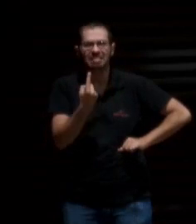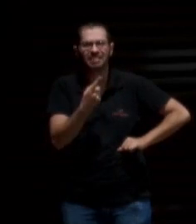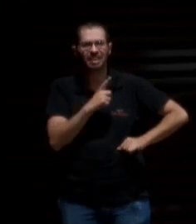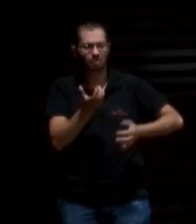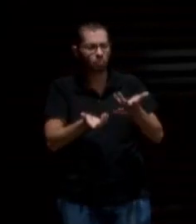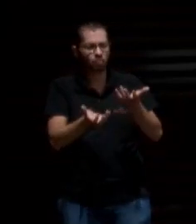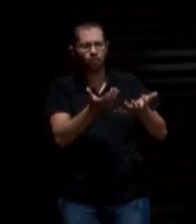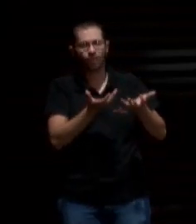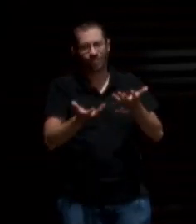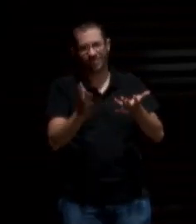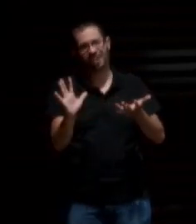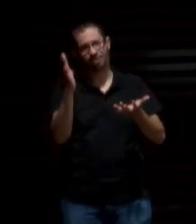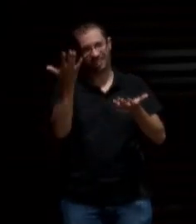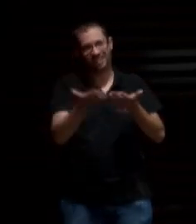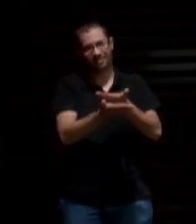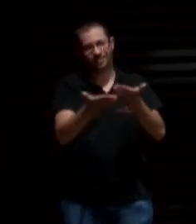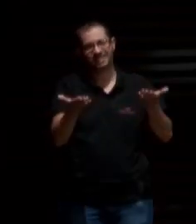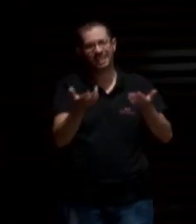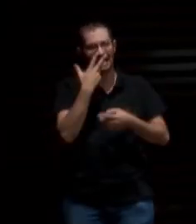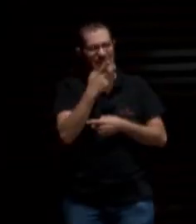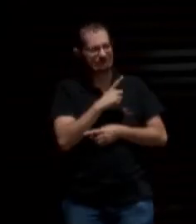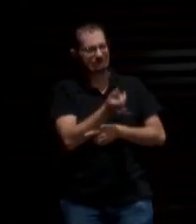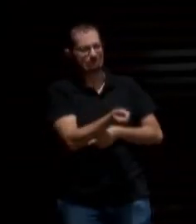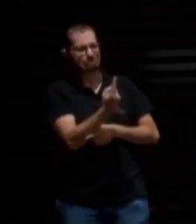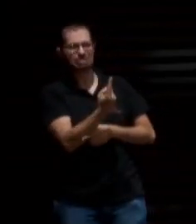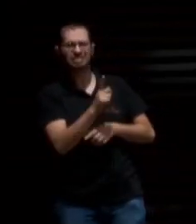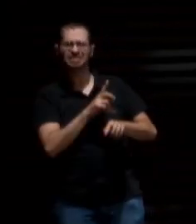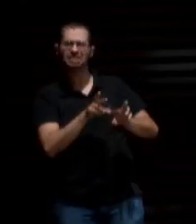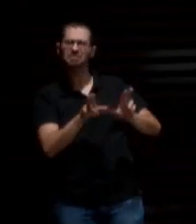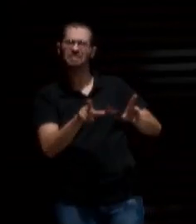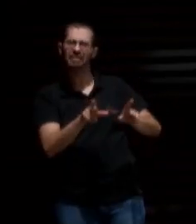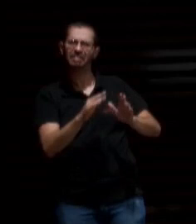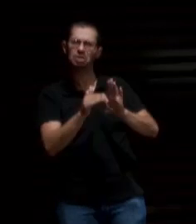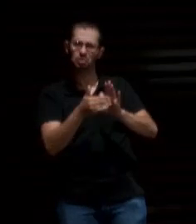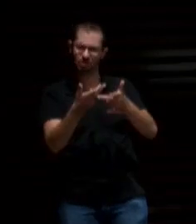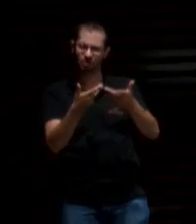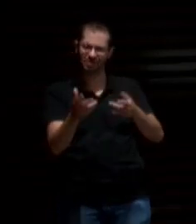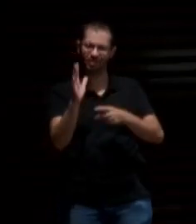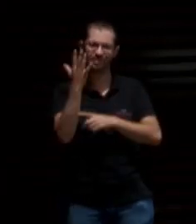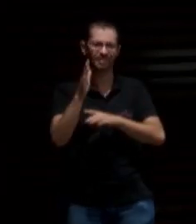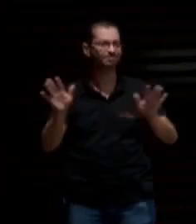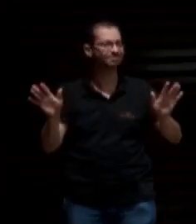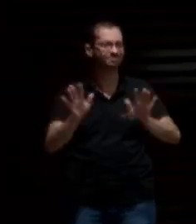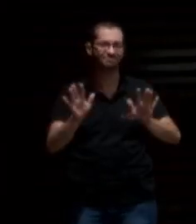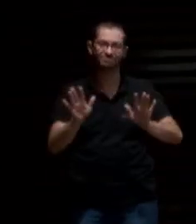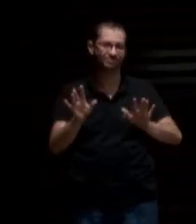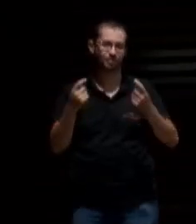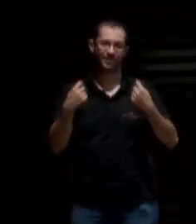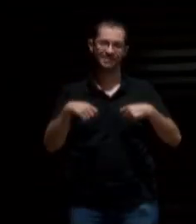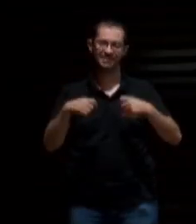meio de vós. Você está achando estranho tudo isso que está acontecendo? Não estranha, amado.